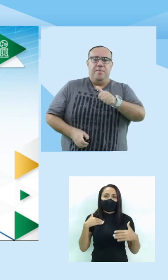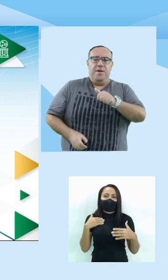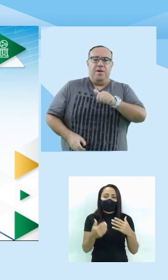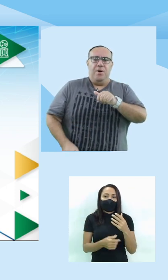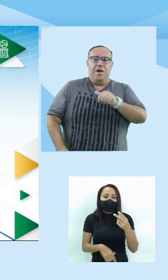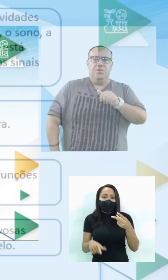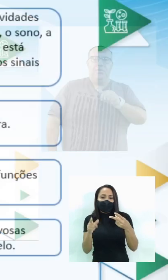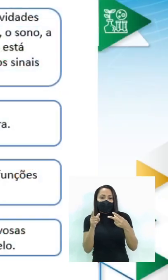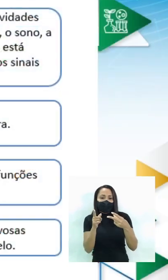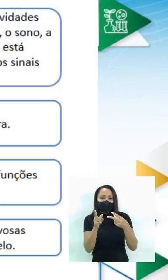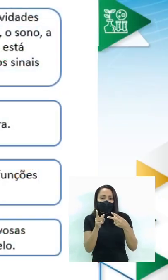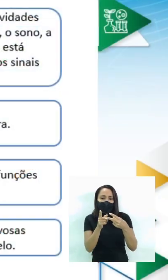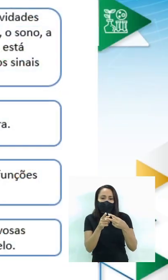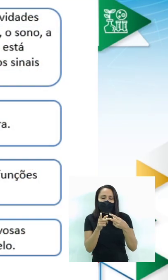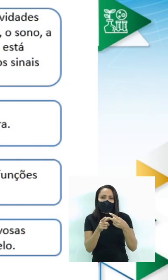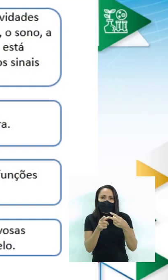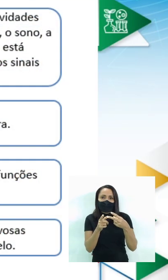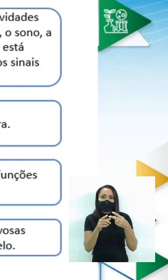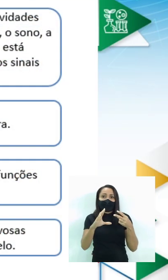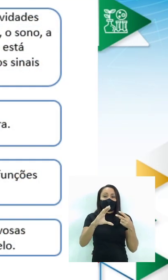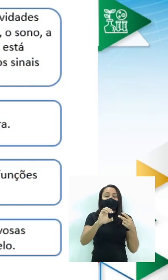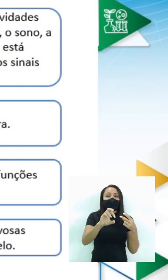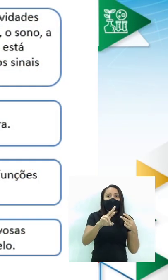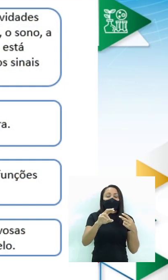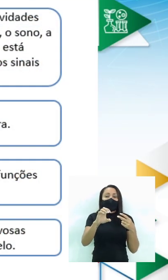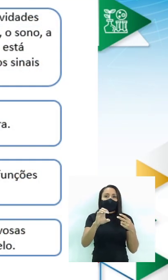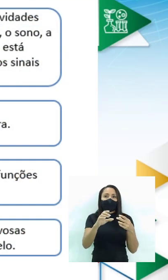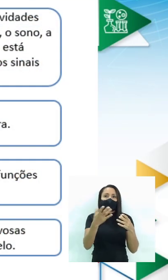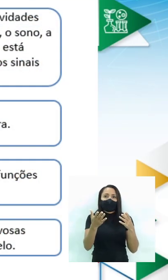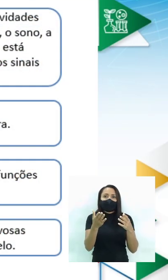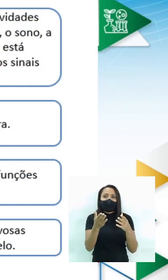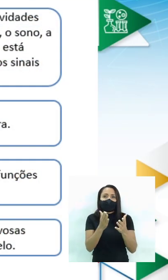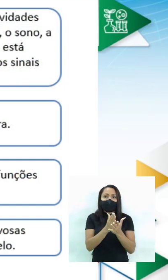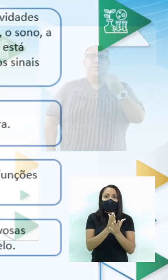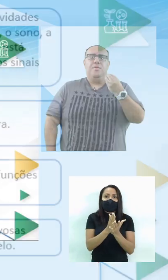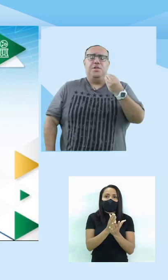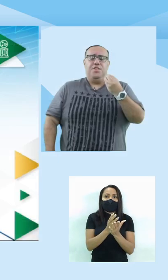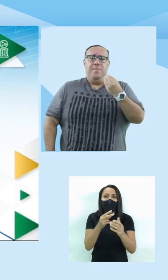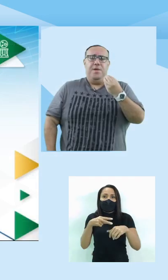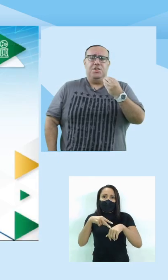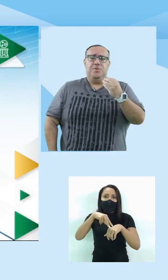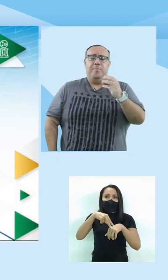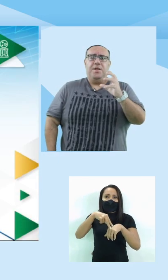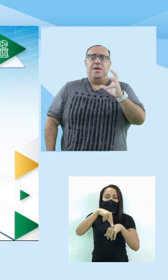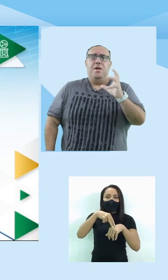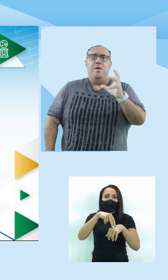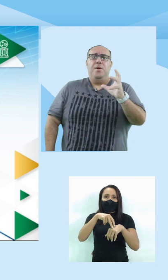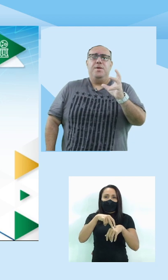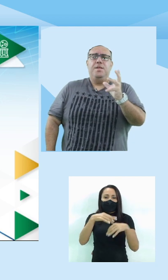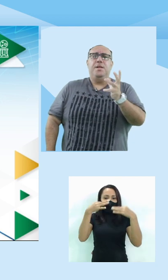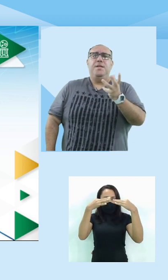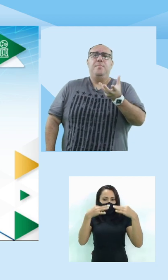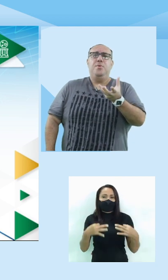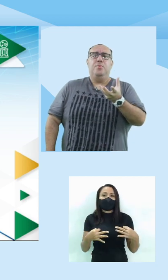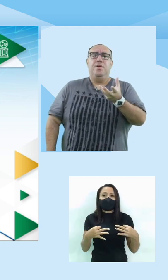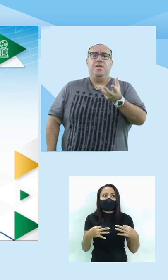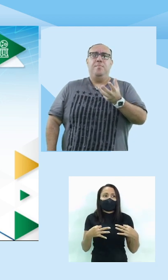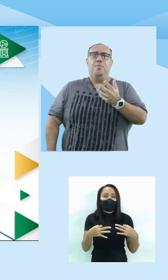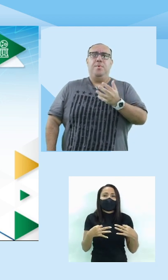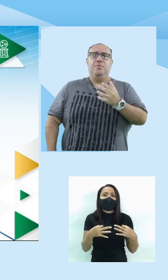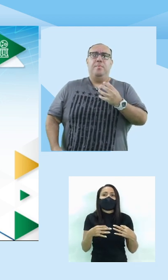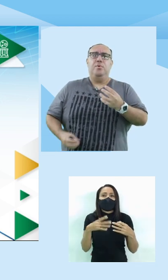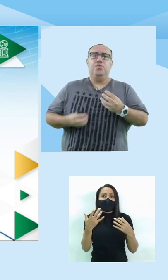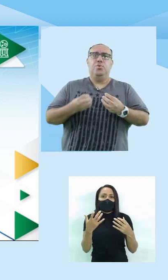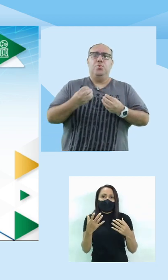o cerebelo ajuda a manter o equilíbrio e a postura, né? Então, o cerebelo é responsável pelo equilíbrio, né? O